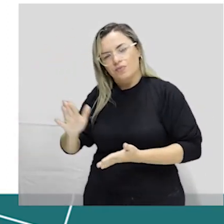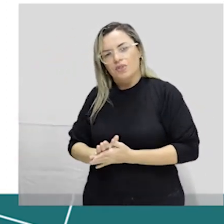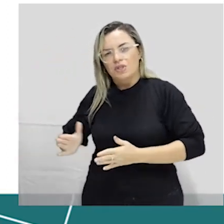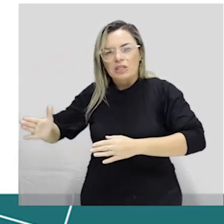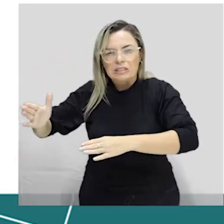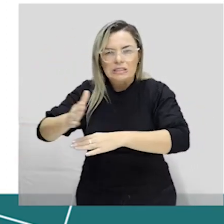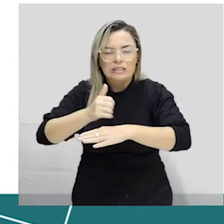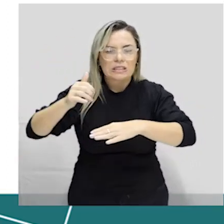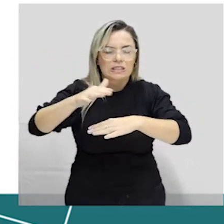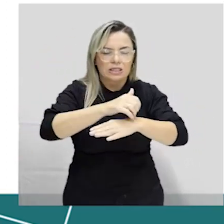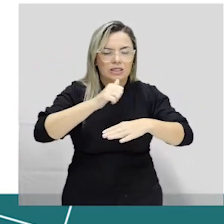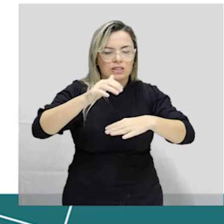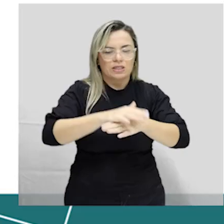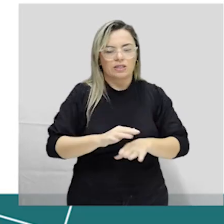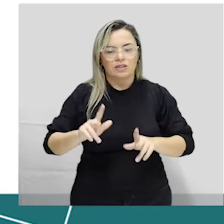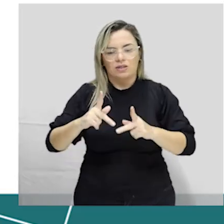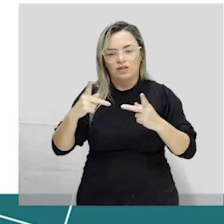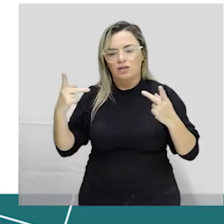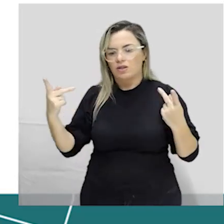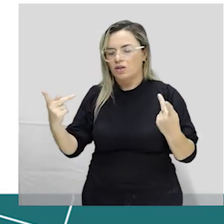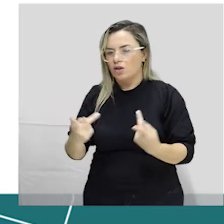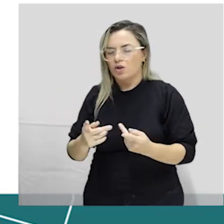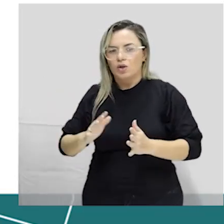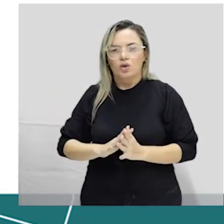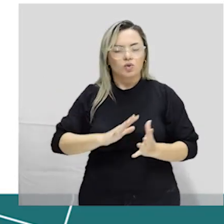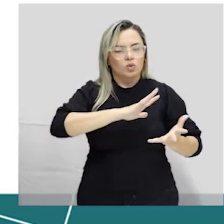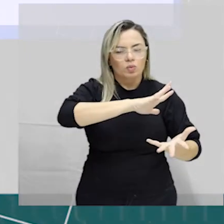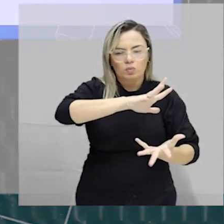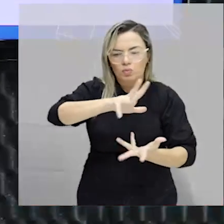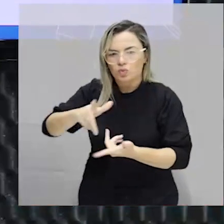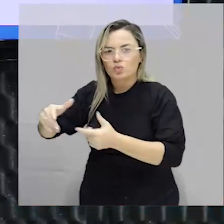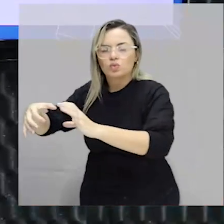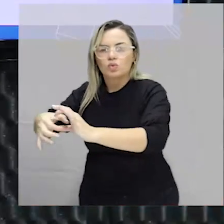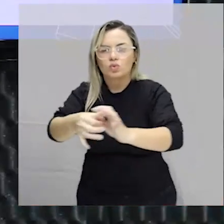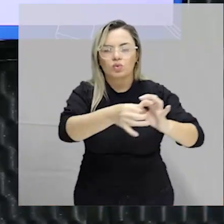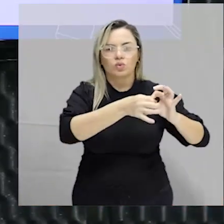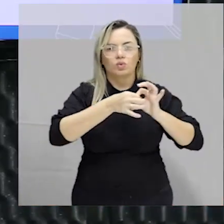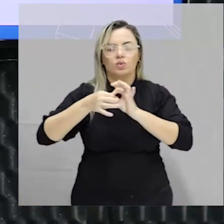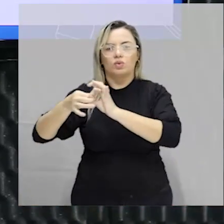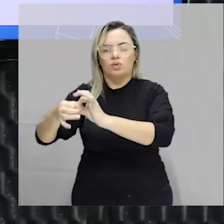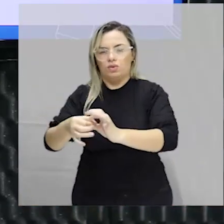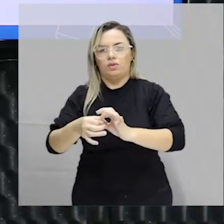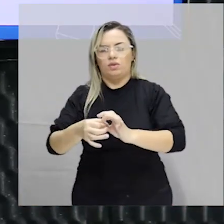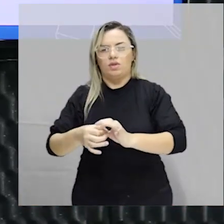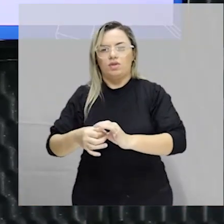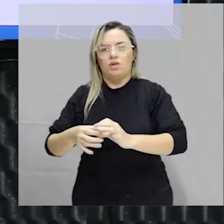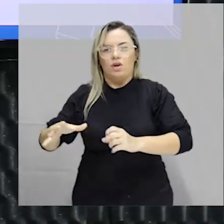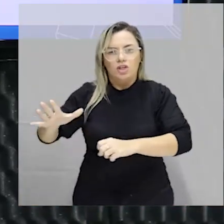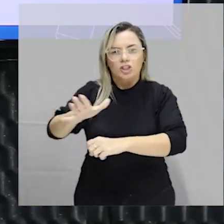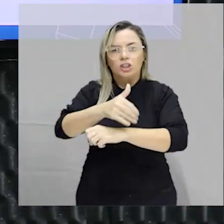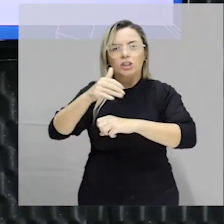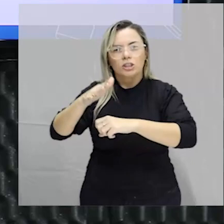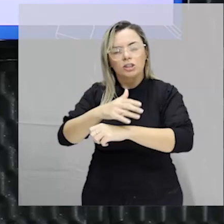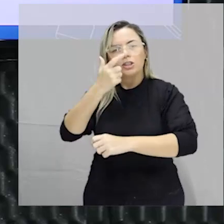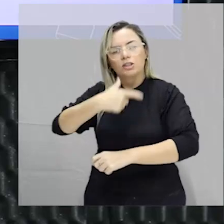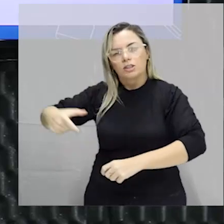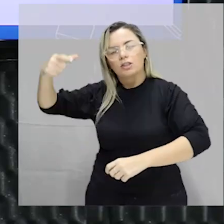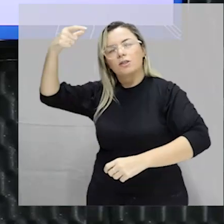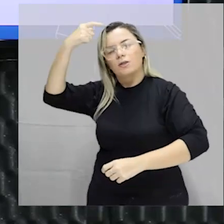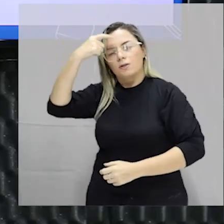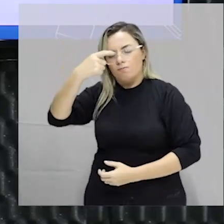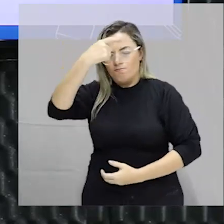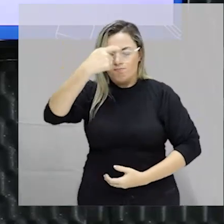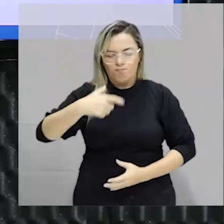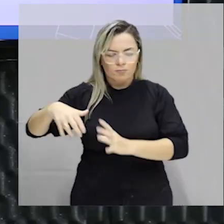convocação. Ele fala: proletários de todo mundo, univos. Ele está convocando a classe trabalhadora, a classe operária,